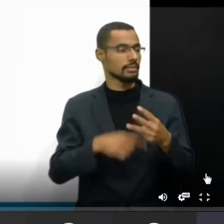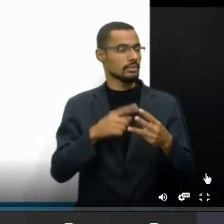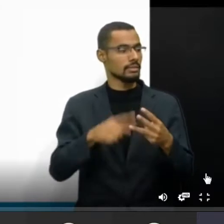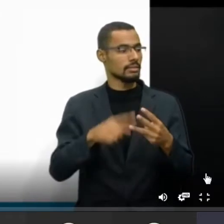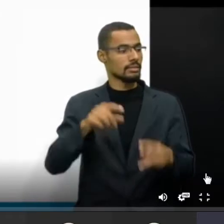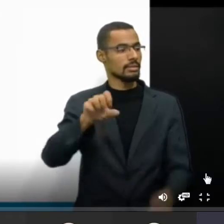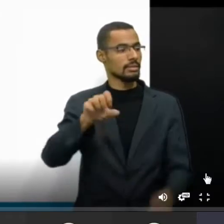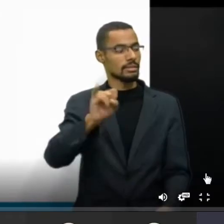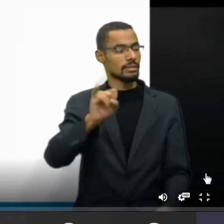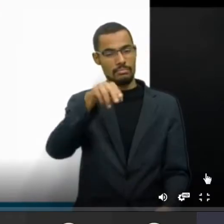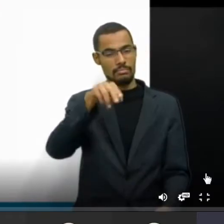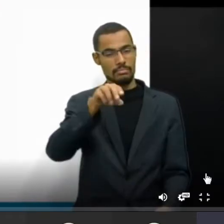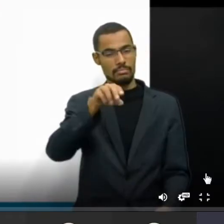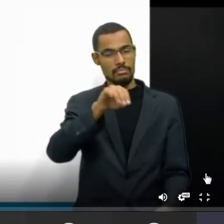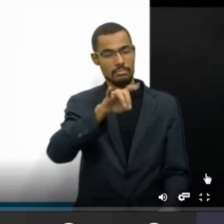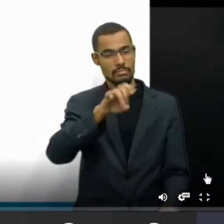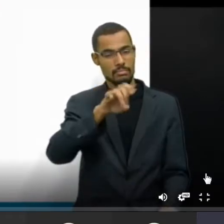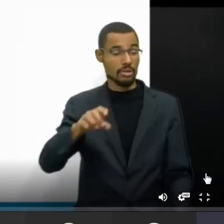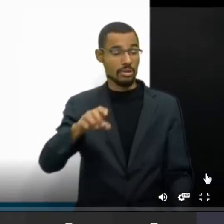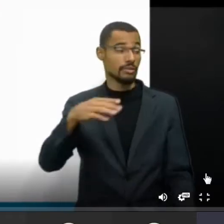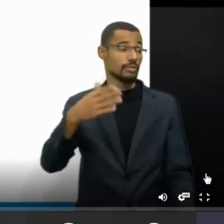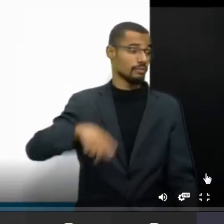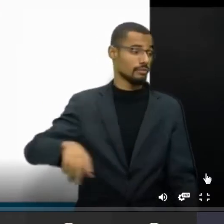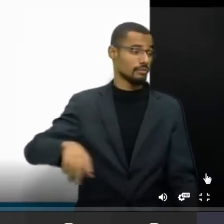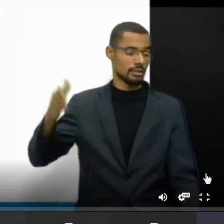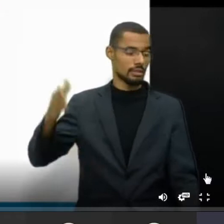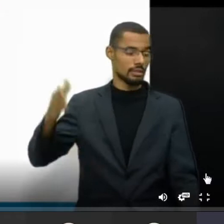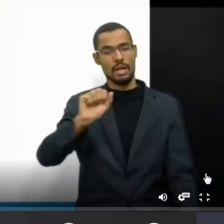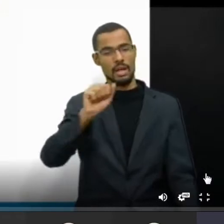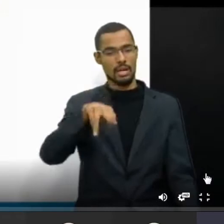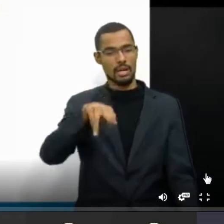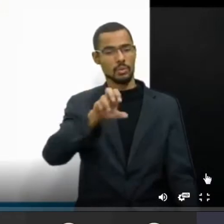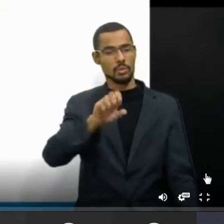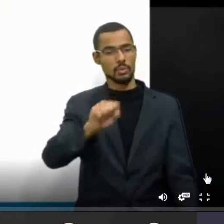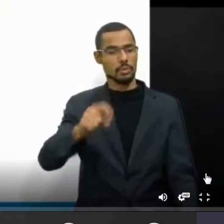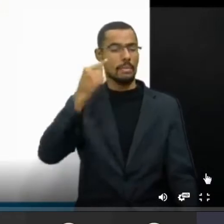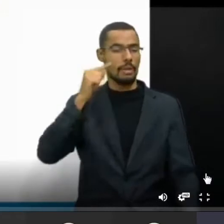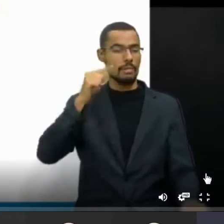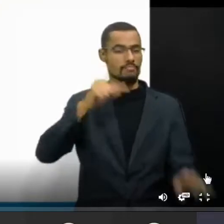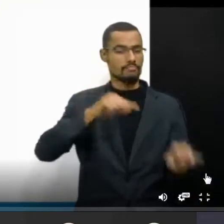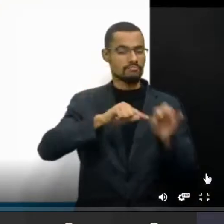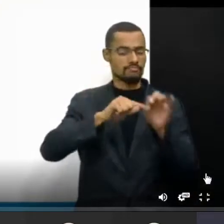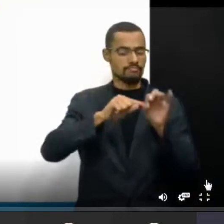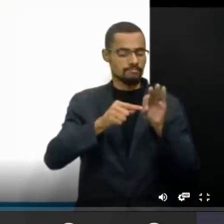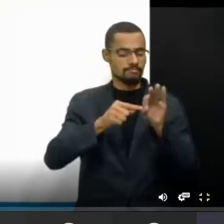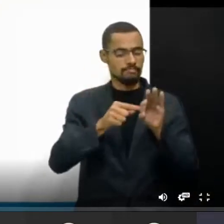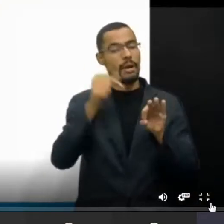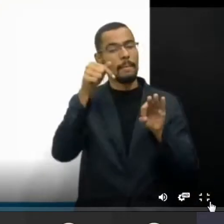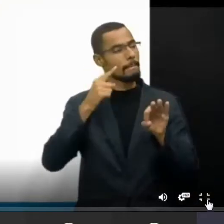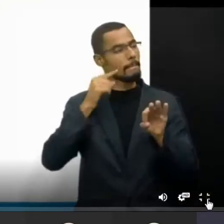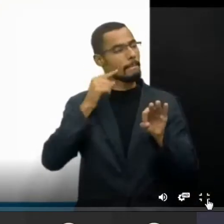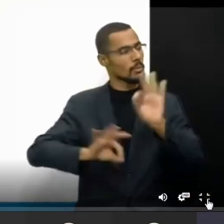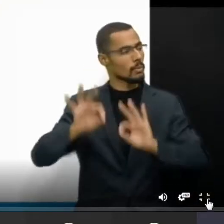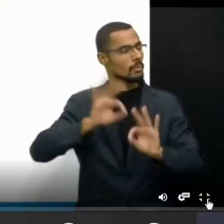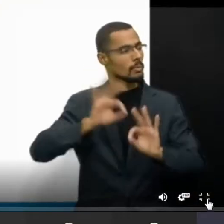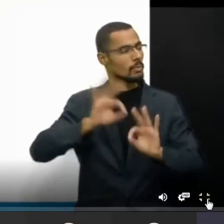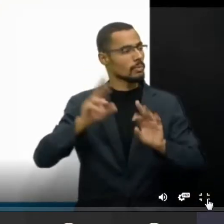sigmoide e reto, e no final o ânus. Então, nós vamos ver os esfíncteres anais, que controlam, então, a parte